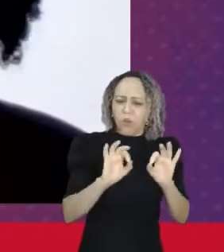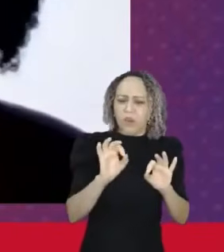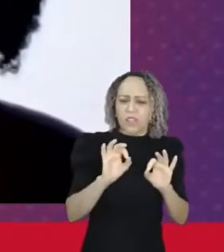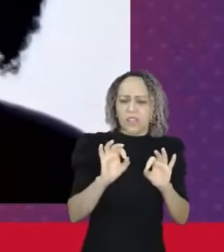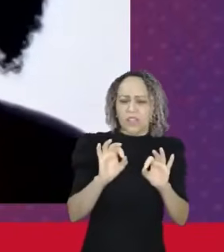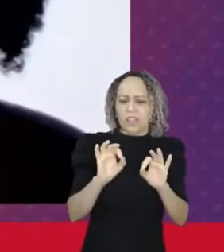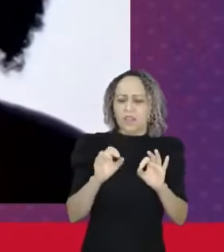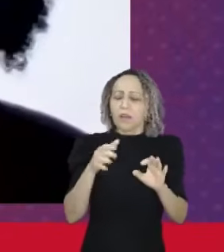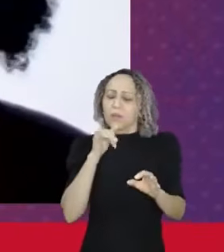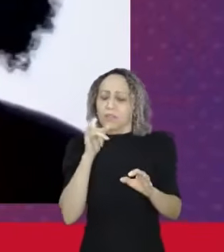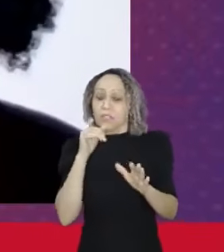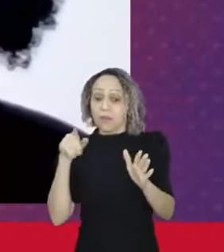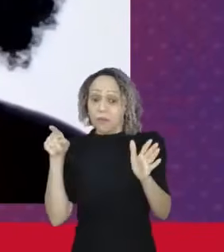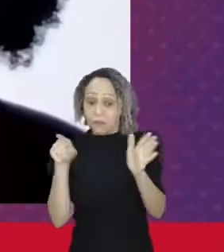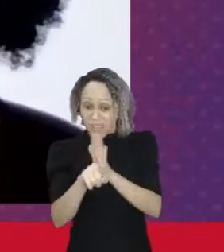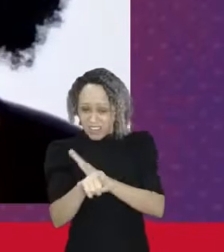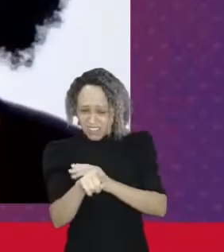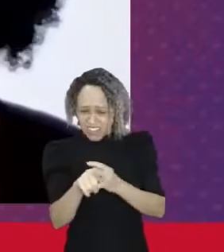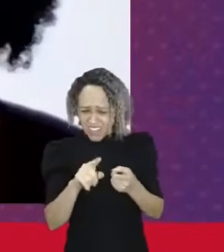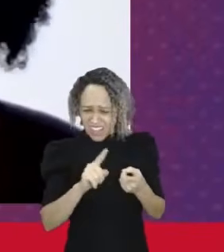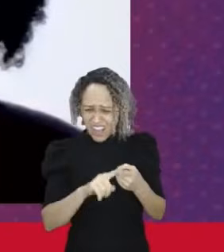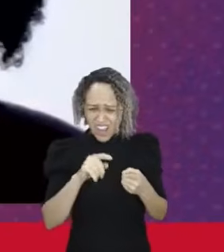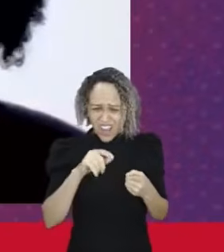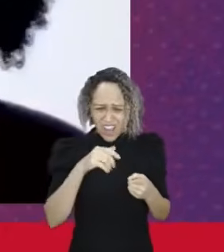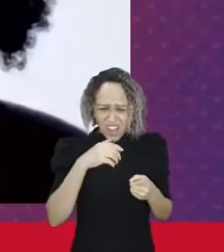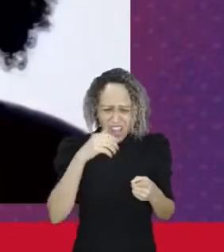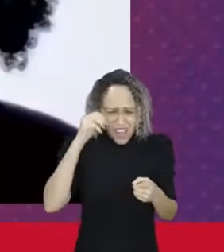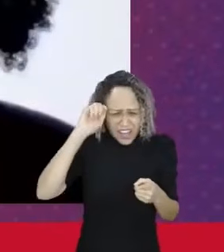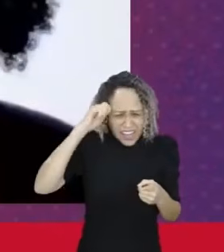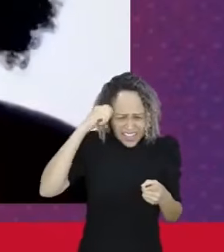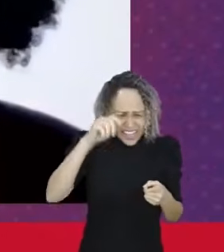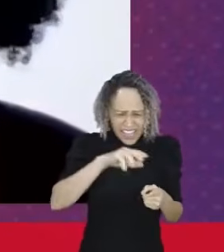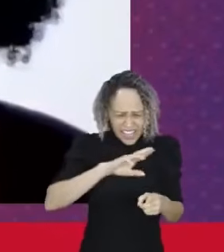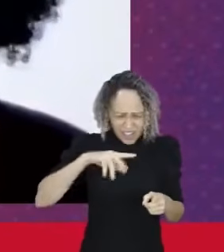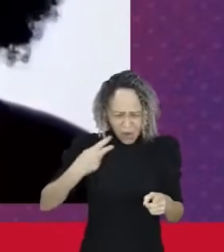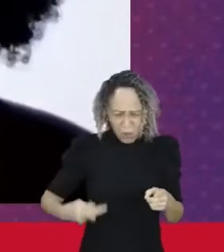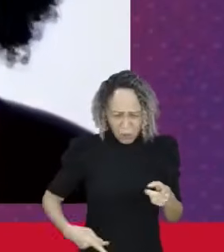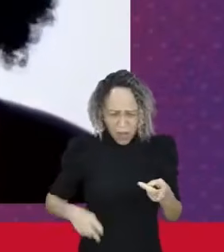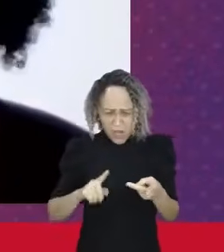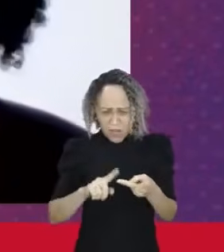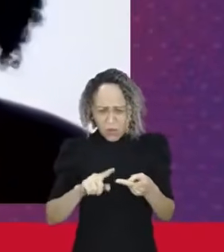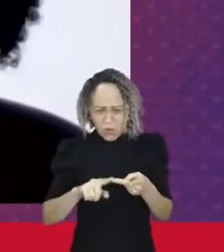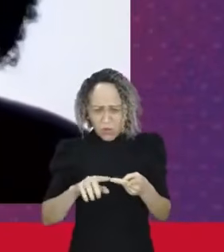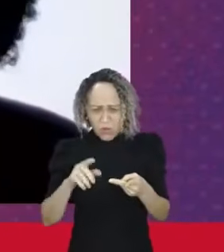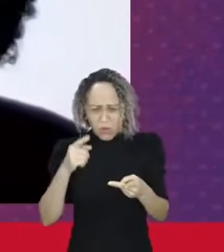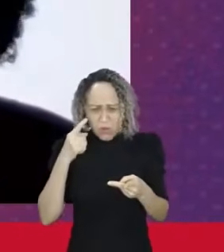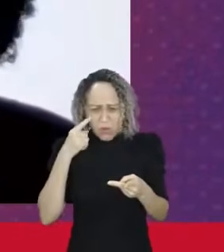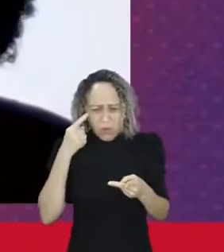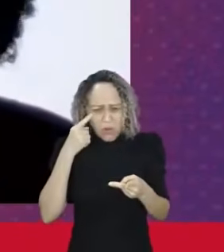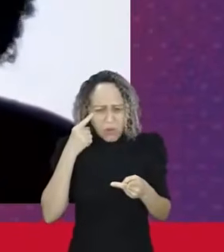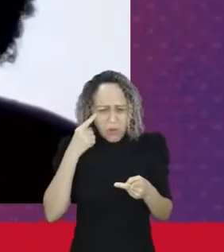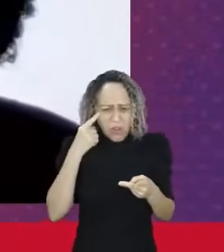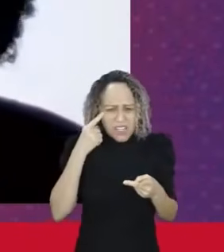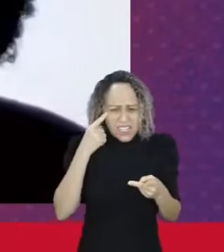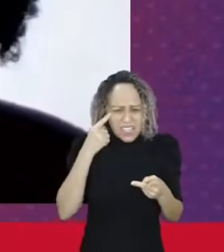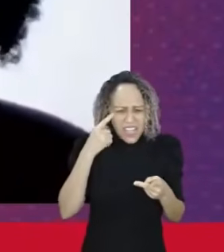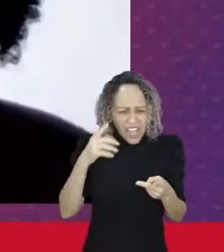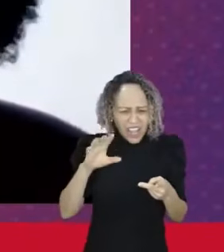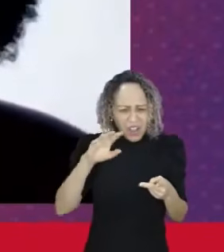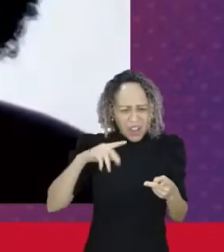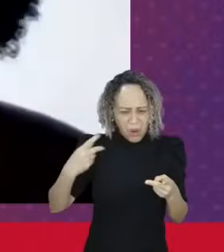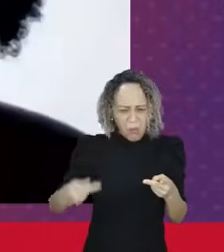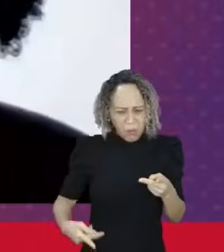se perguntar se negro é humano, perguntar se orientais são humanos, para legitimar